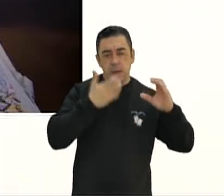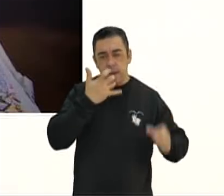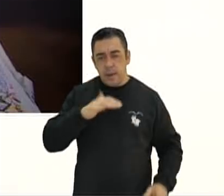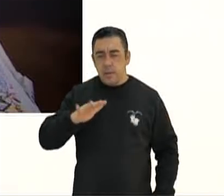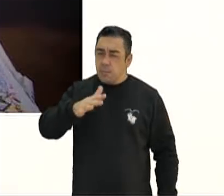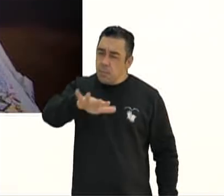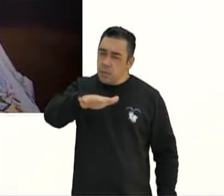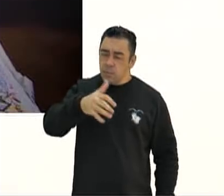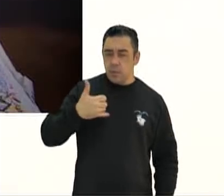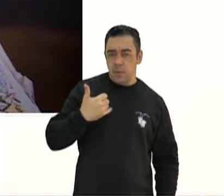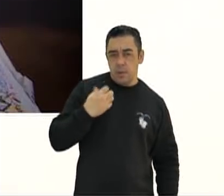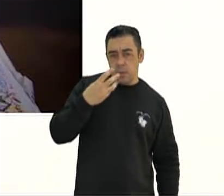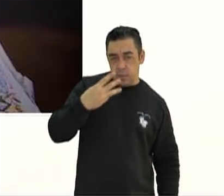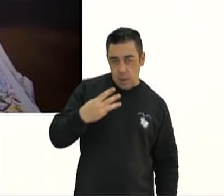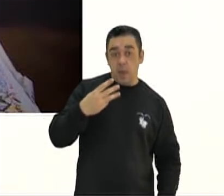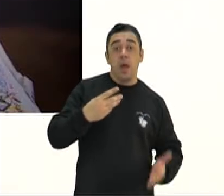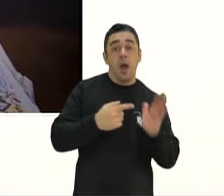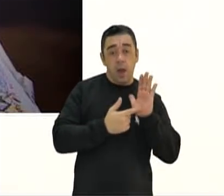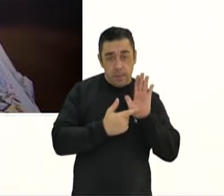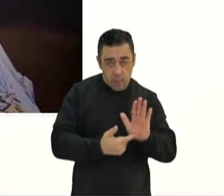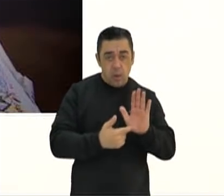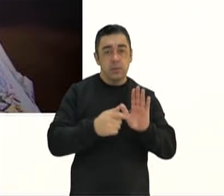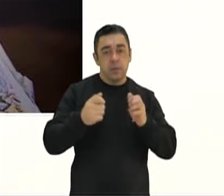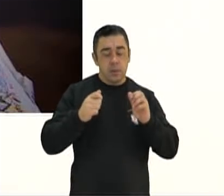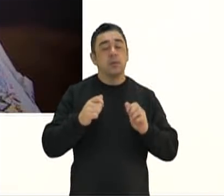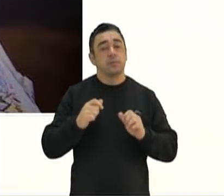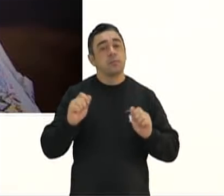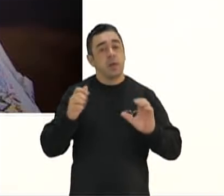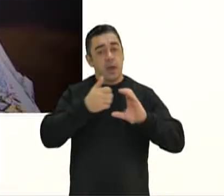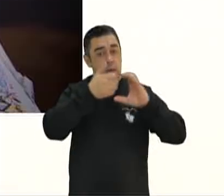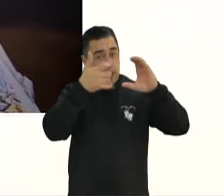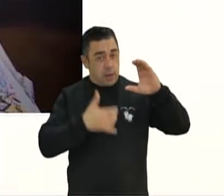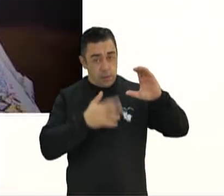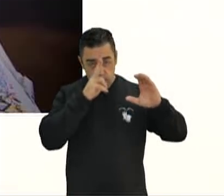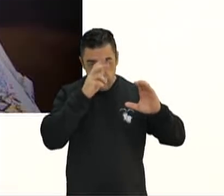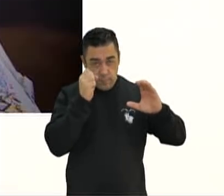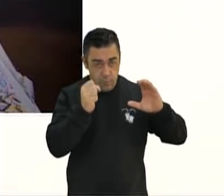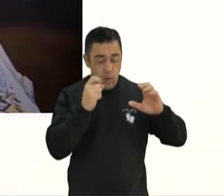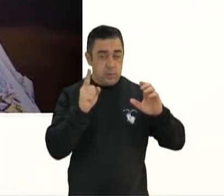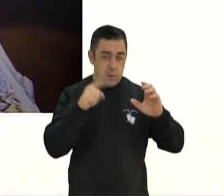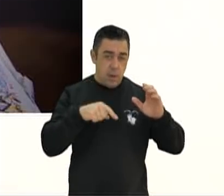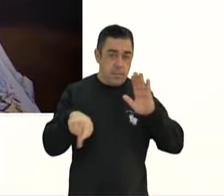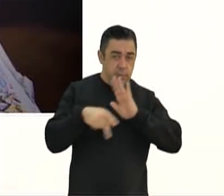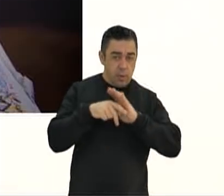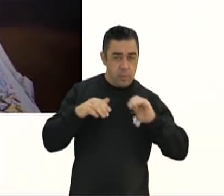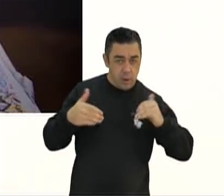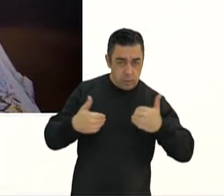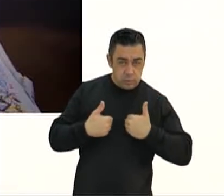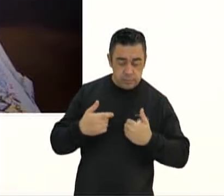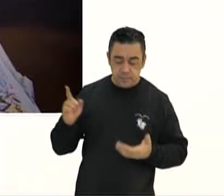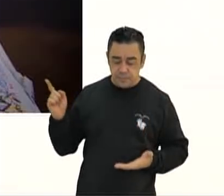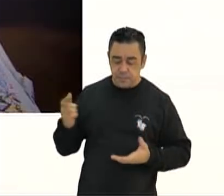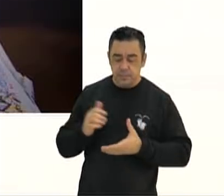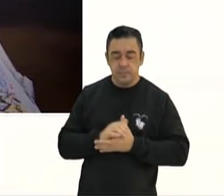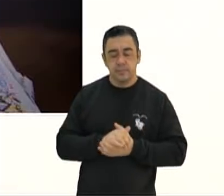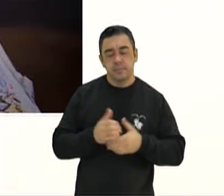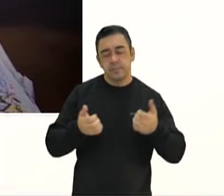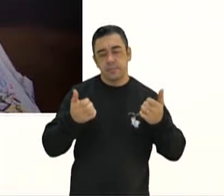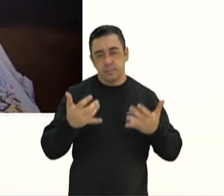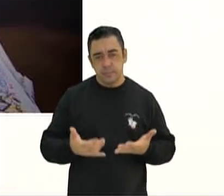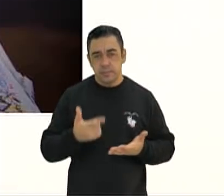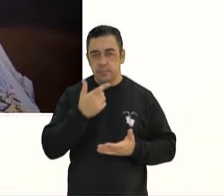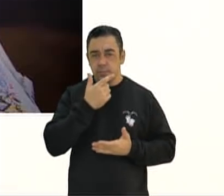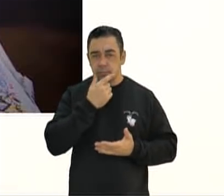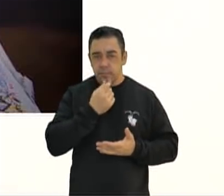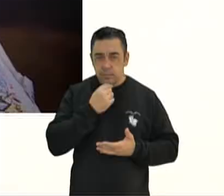dos 3 anos que ela tem as características mais fortes assim, do autismo, né? Daí fala aqui que ele era uma